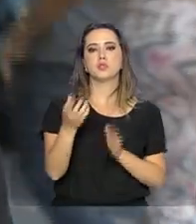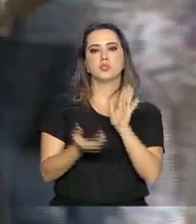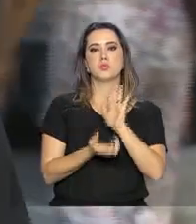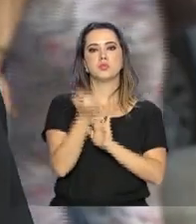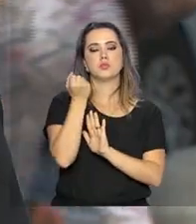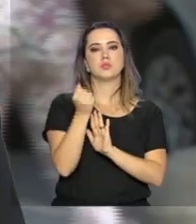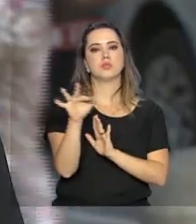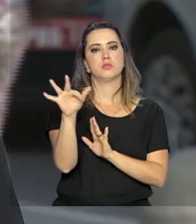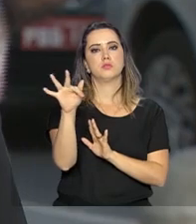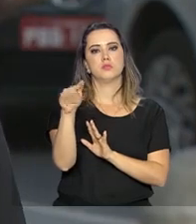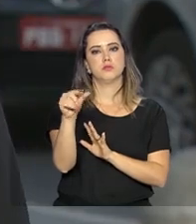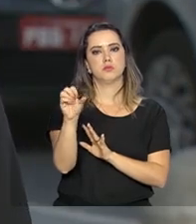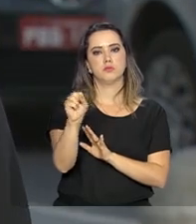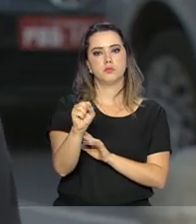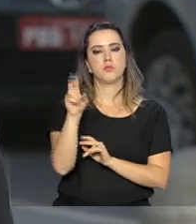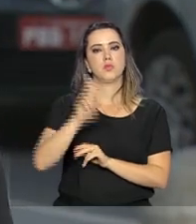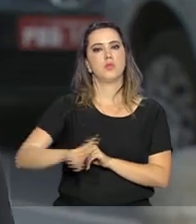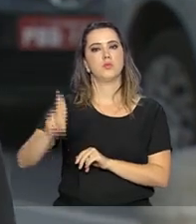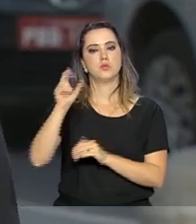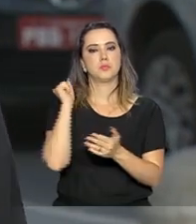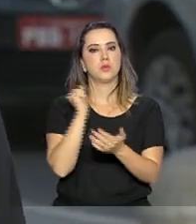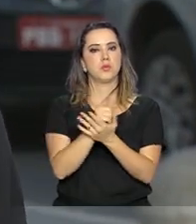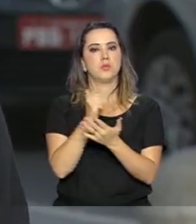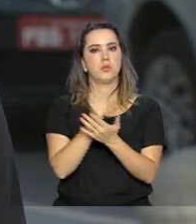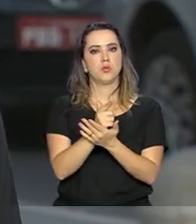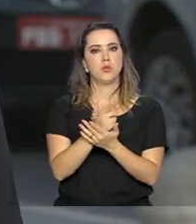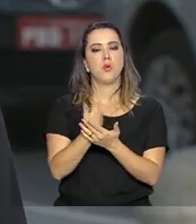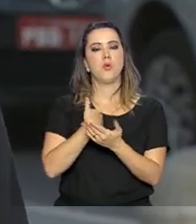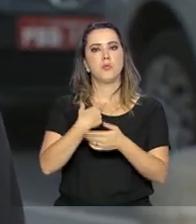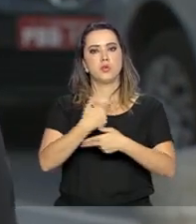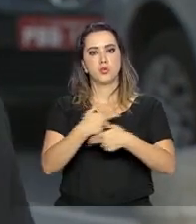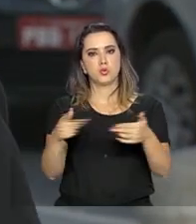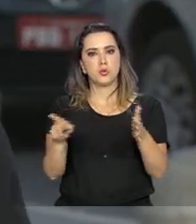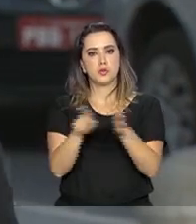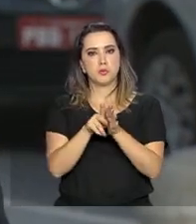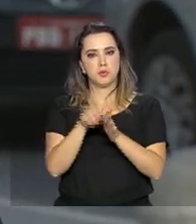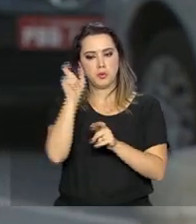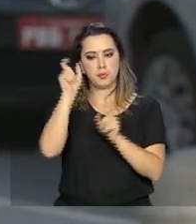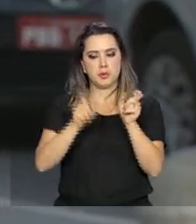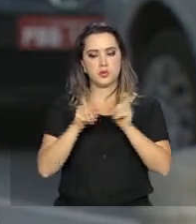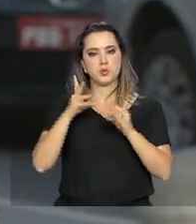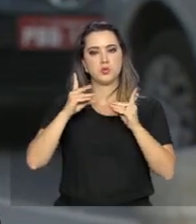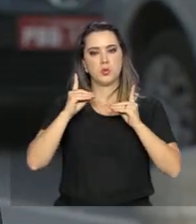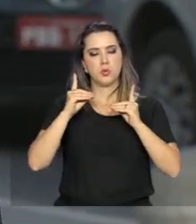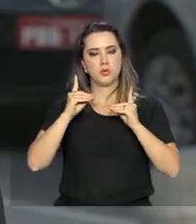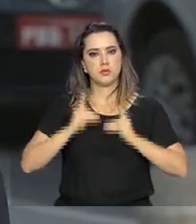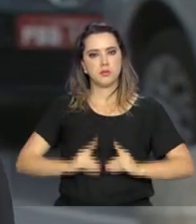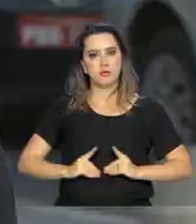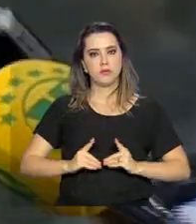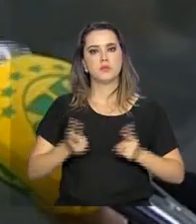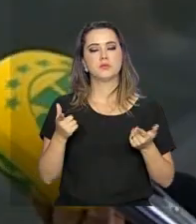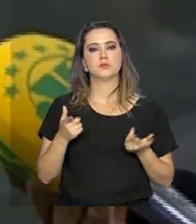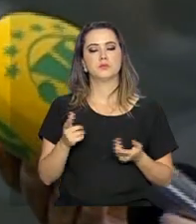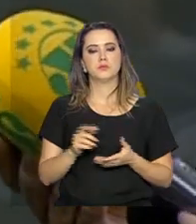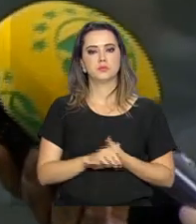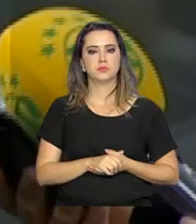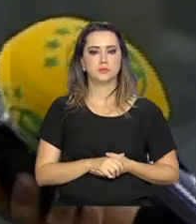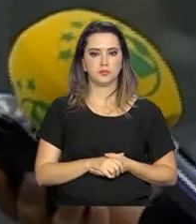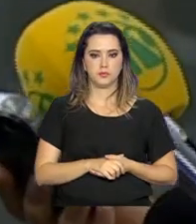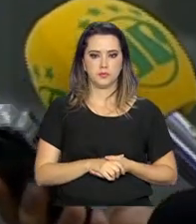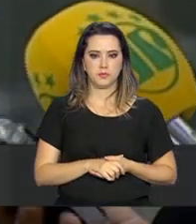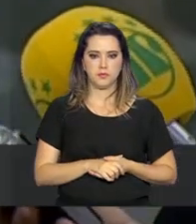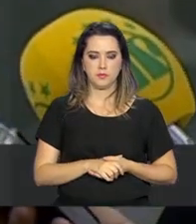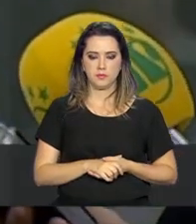do fundo de garantia o uso para a compra de órteses e próteses por parte de trabalhadores com deficiência essa é uma